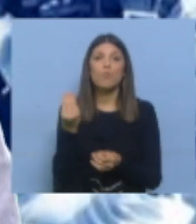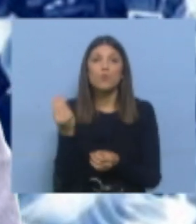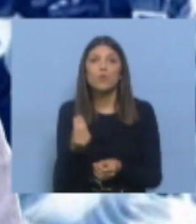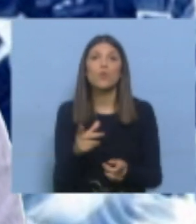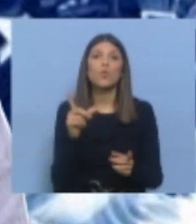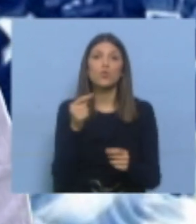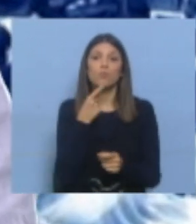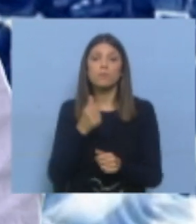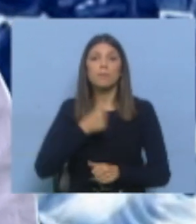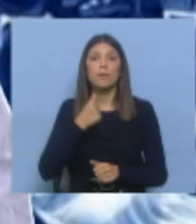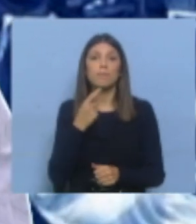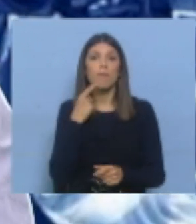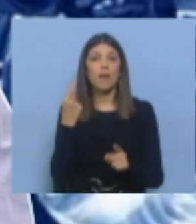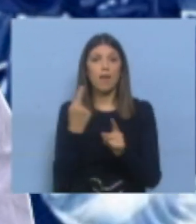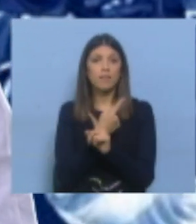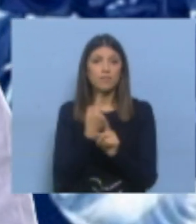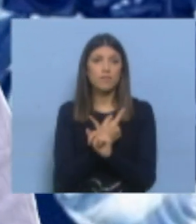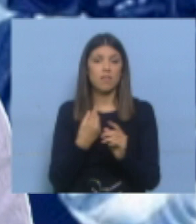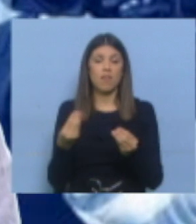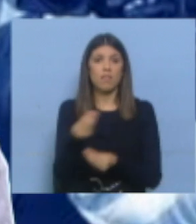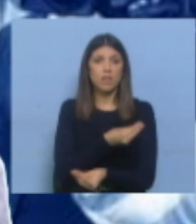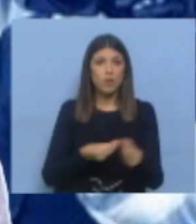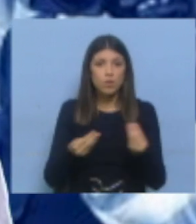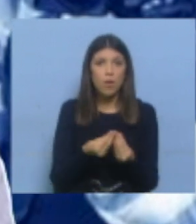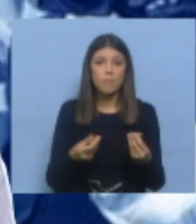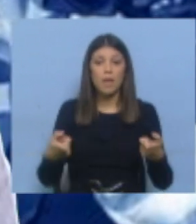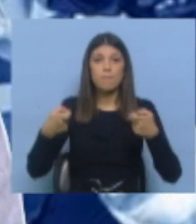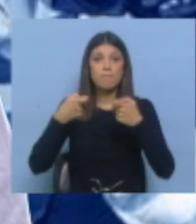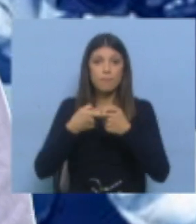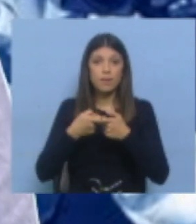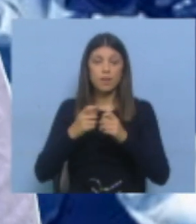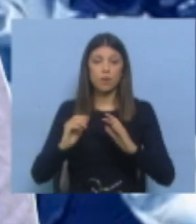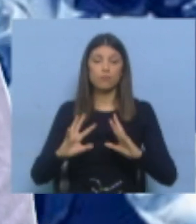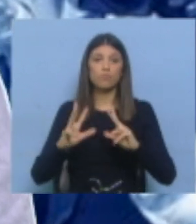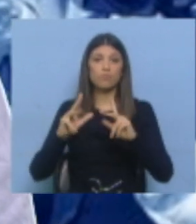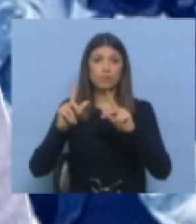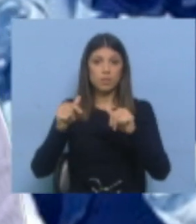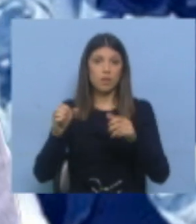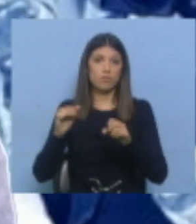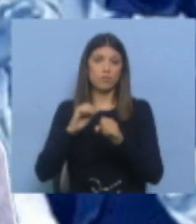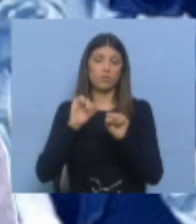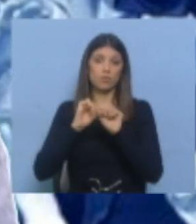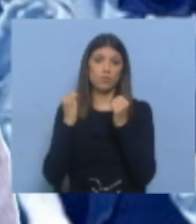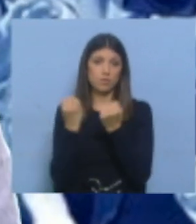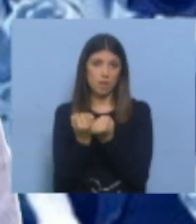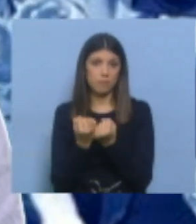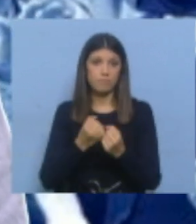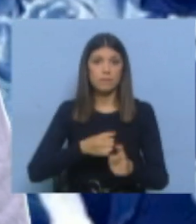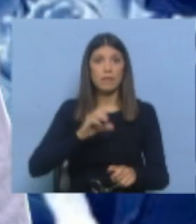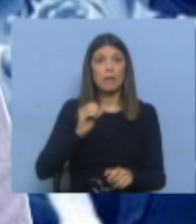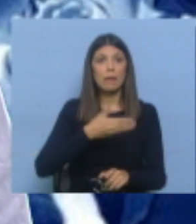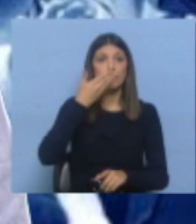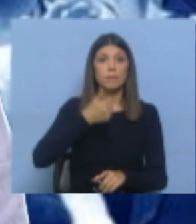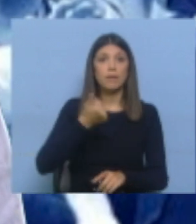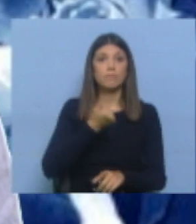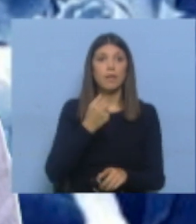económica, com o progresso social. Como é que se pode fazer isto? E, em primeiro lugar, eu acho que há um lugar cada vez maior